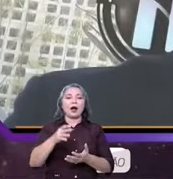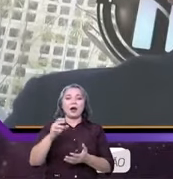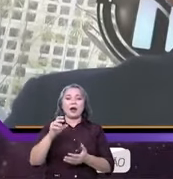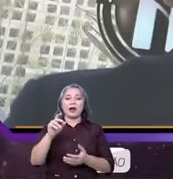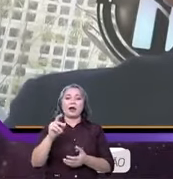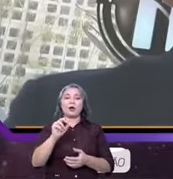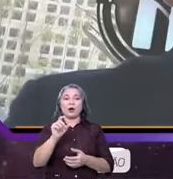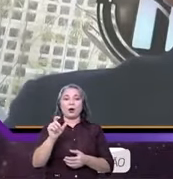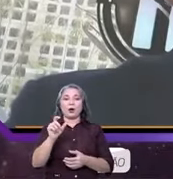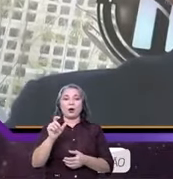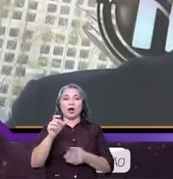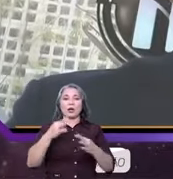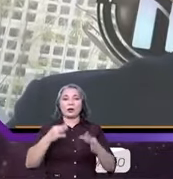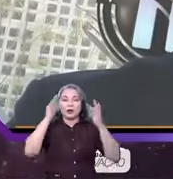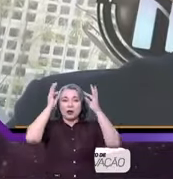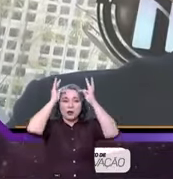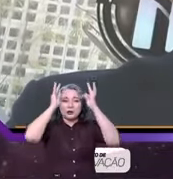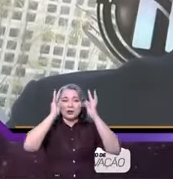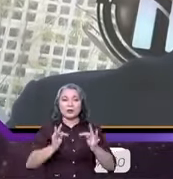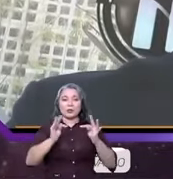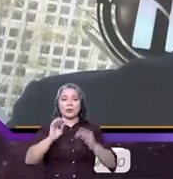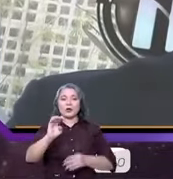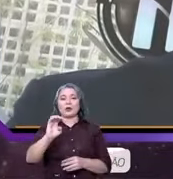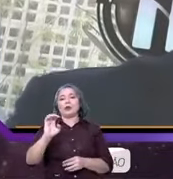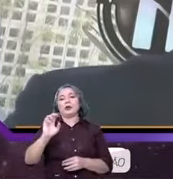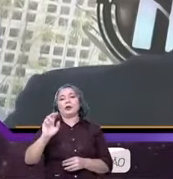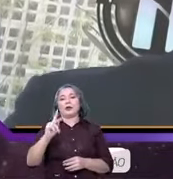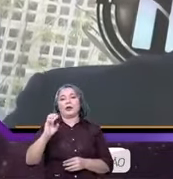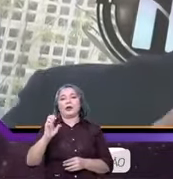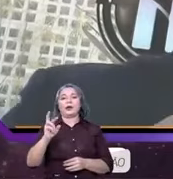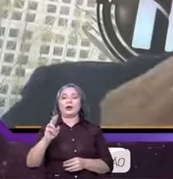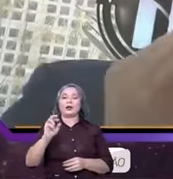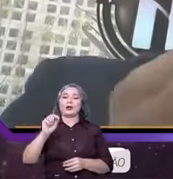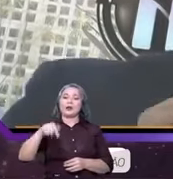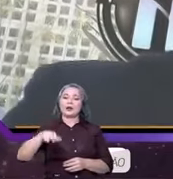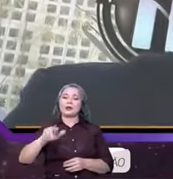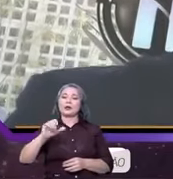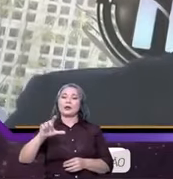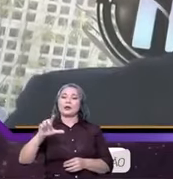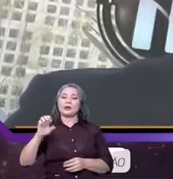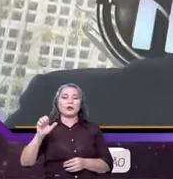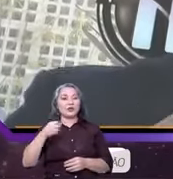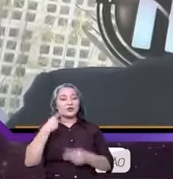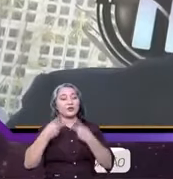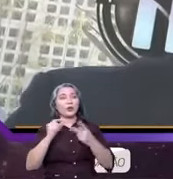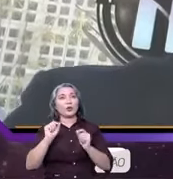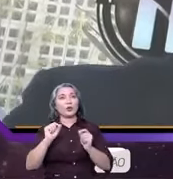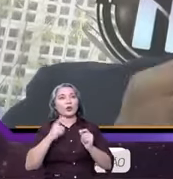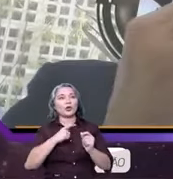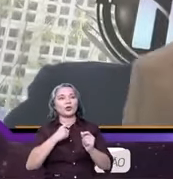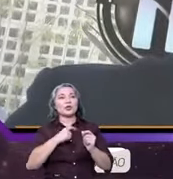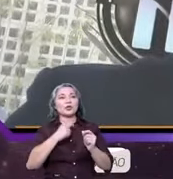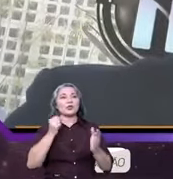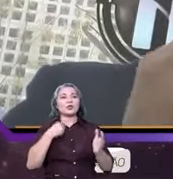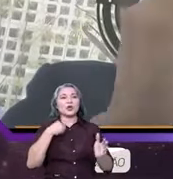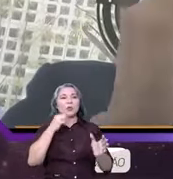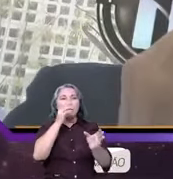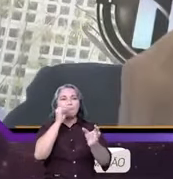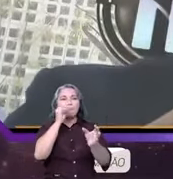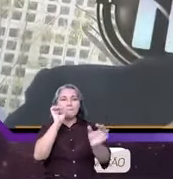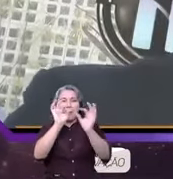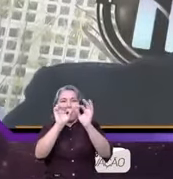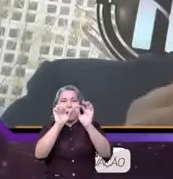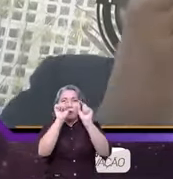nós estabelecermos dentro da instituição uma meta de erro. Ou seja, nós temos